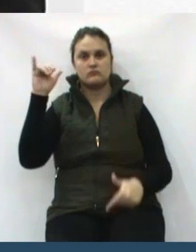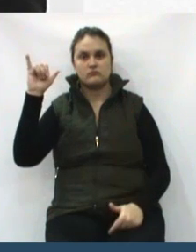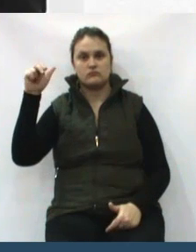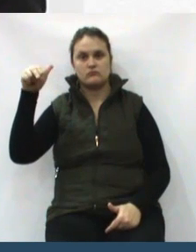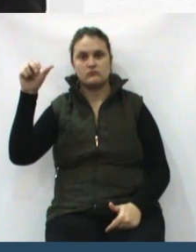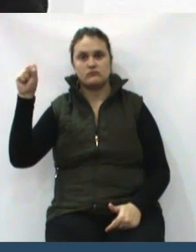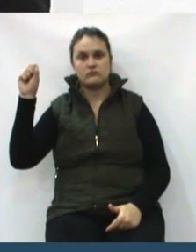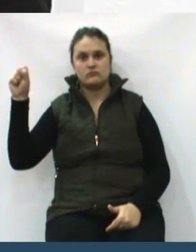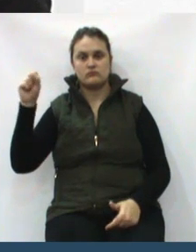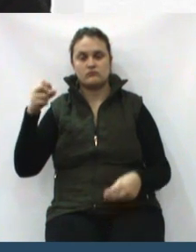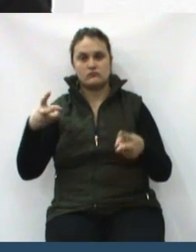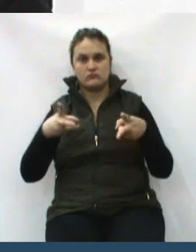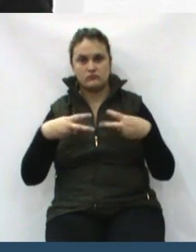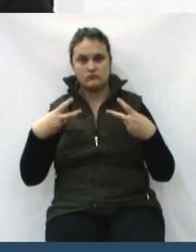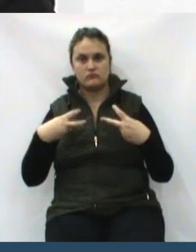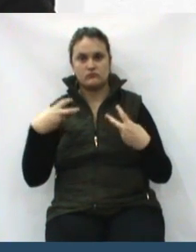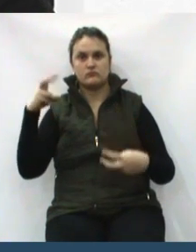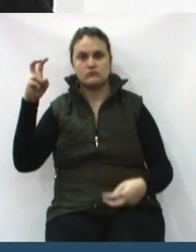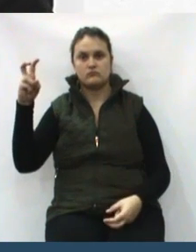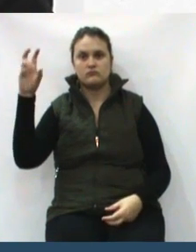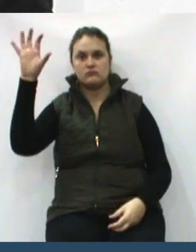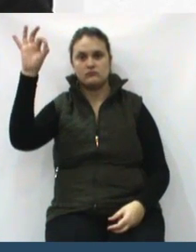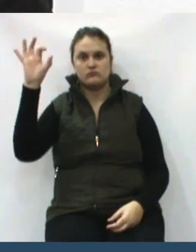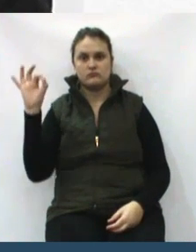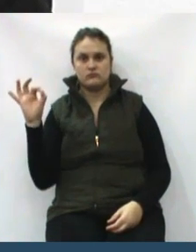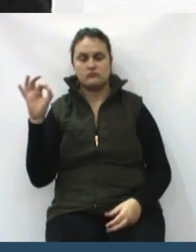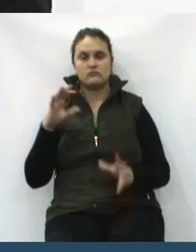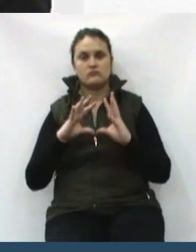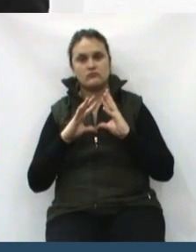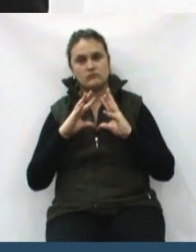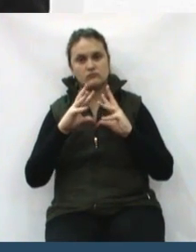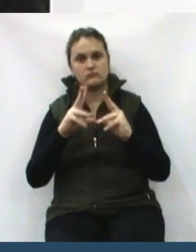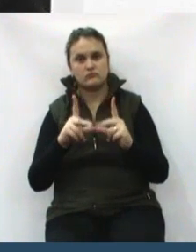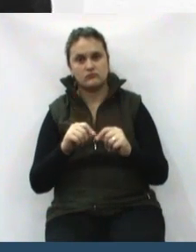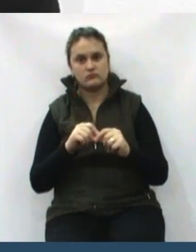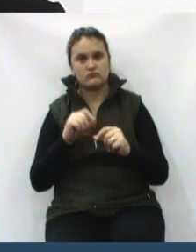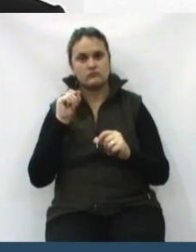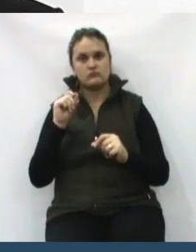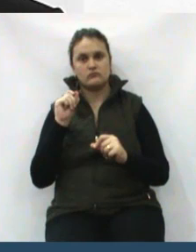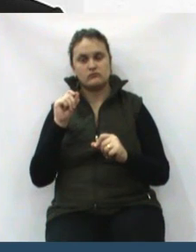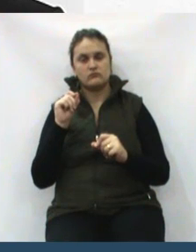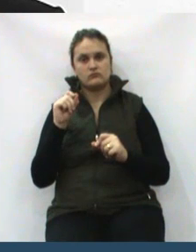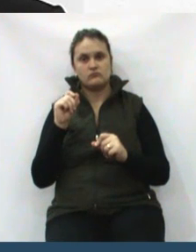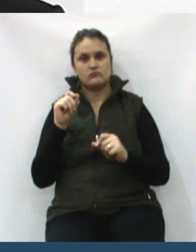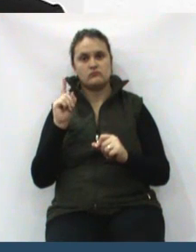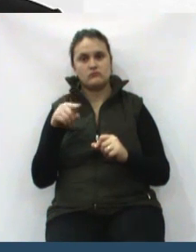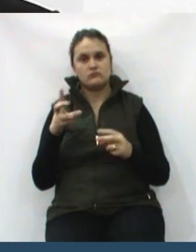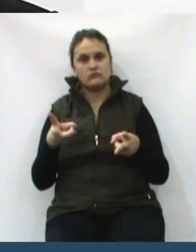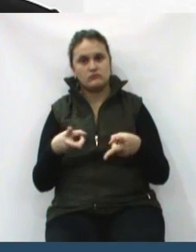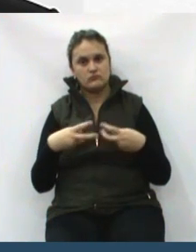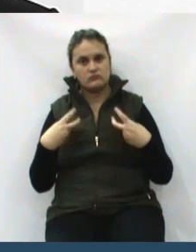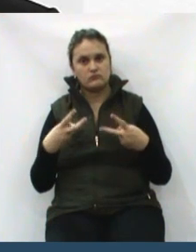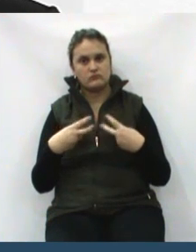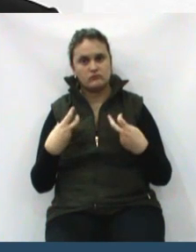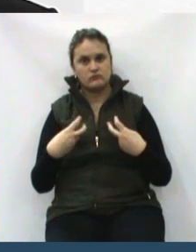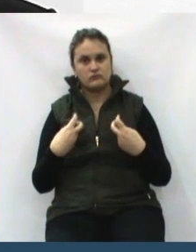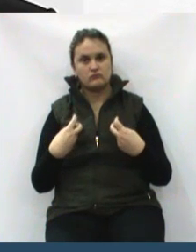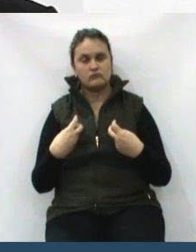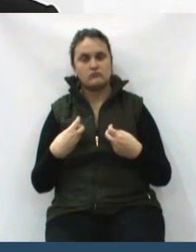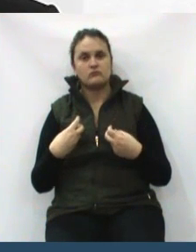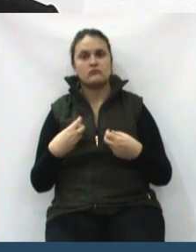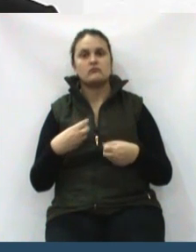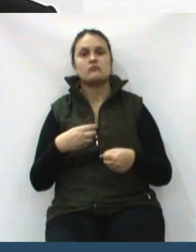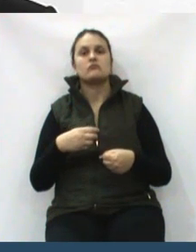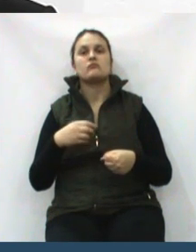INSS arrecada 5% de tudo aquilo que é arrecadado nos estádios de futebol